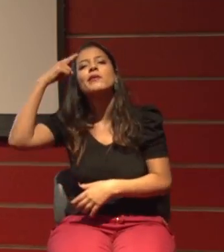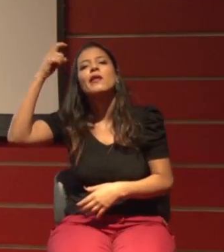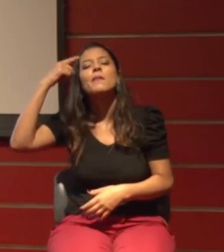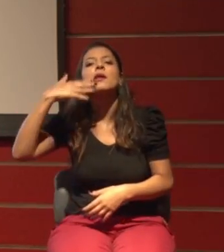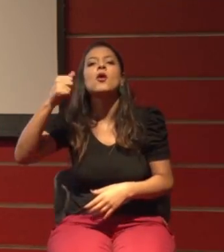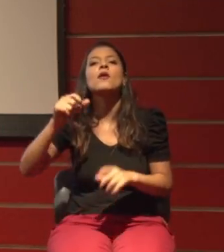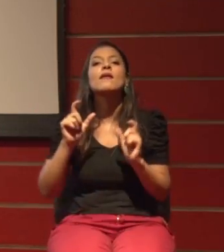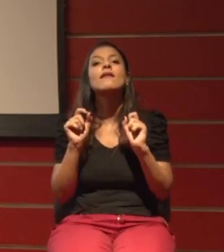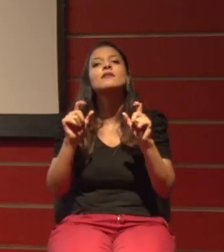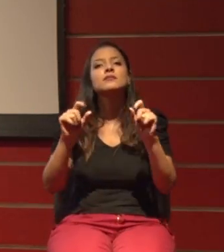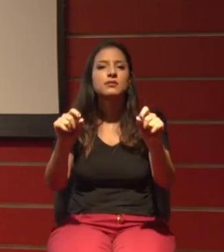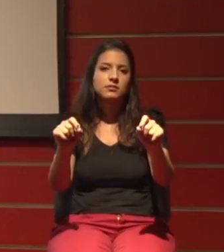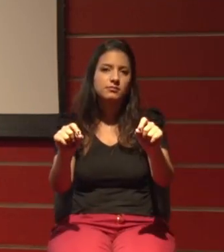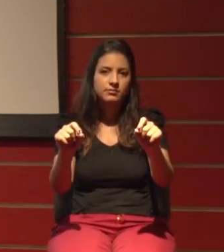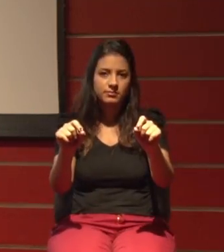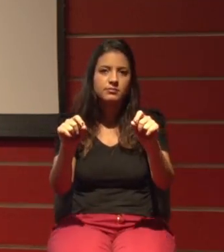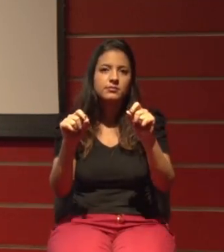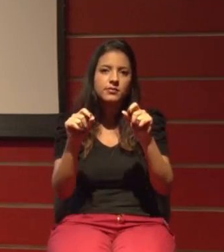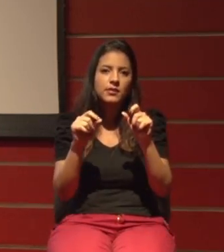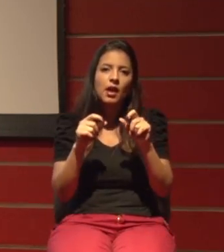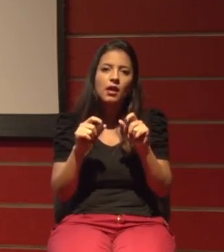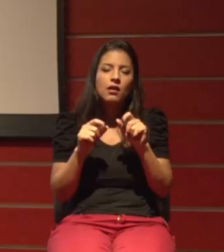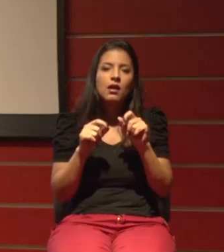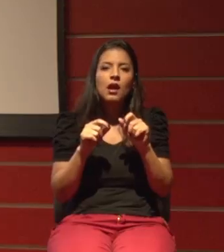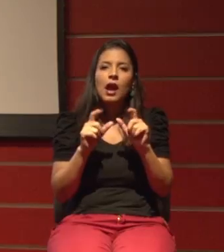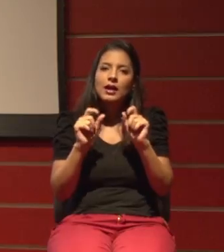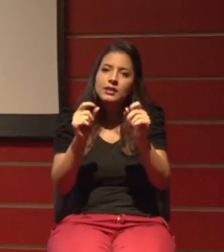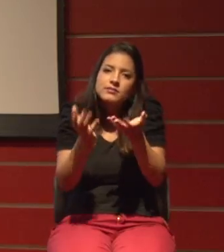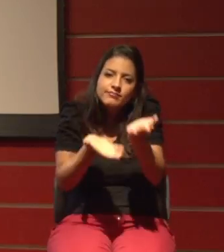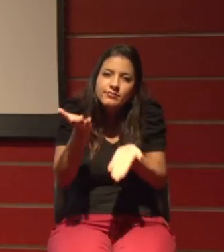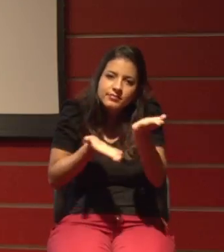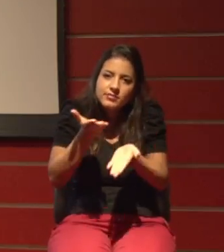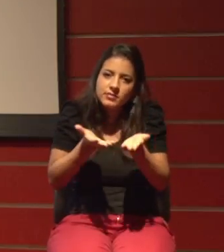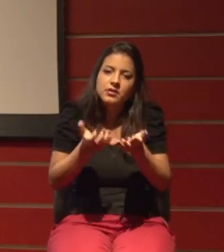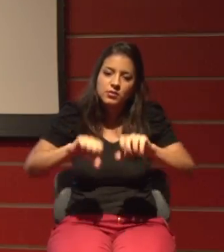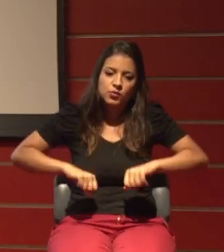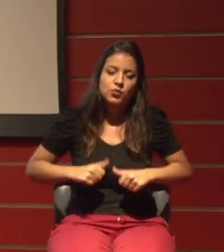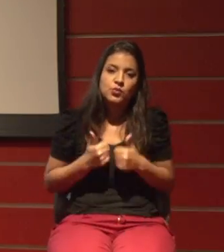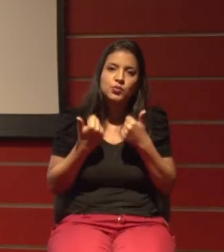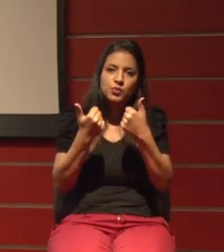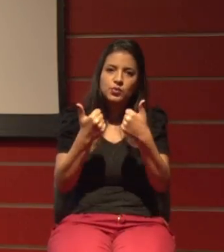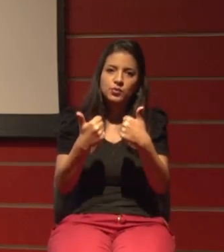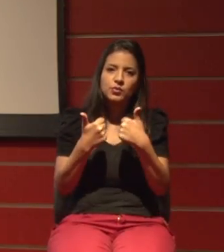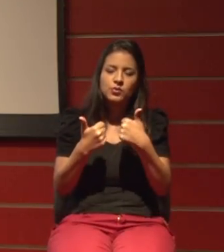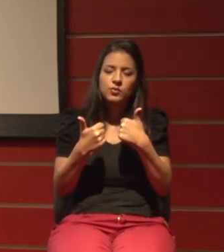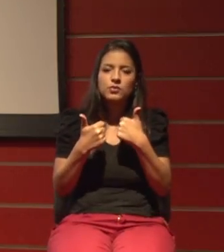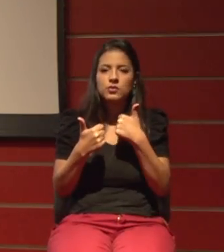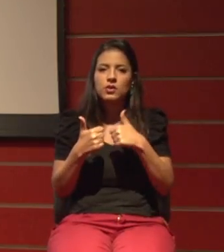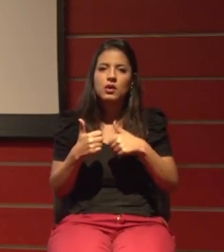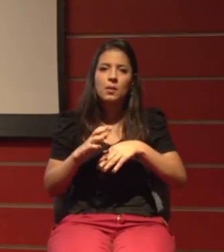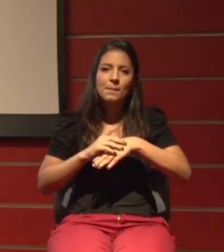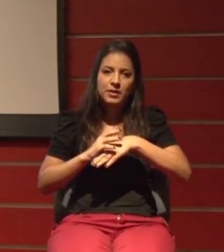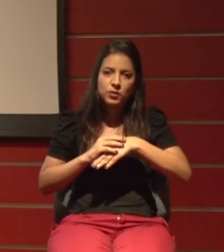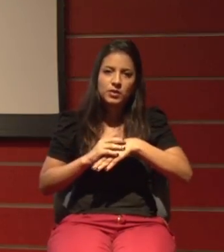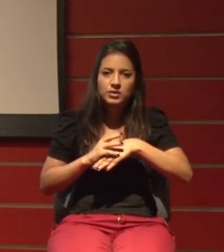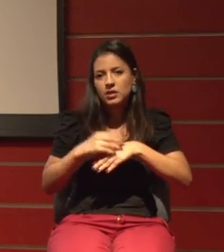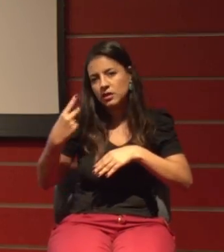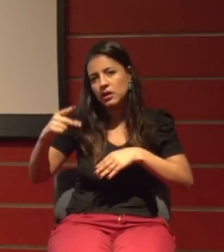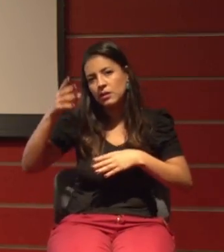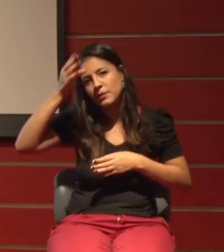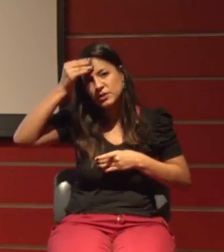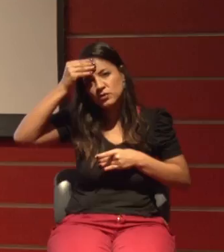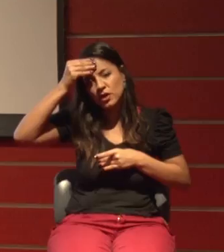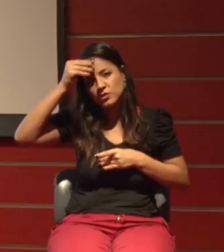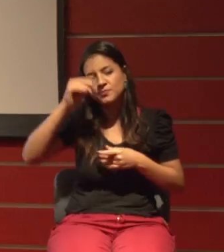pode ser algo tratado e e e altamente recuperável né uma uma doença num com personagem